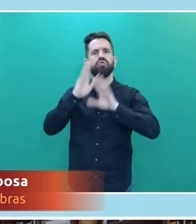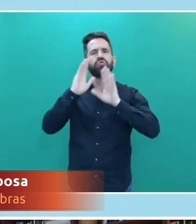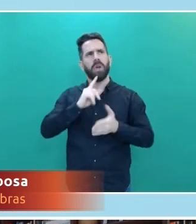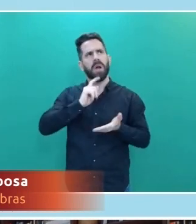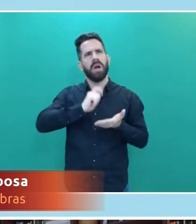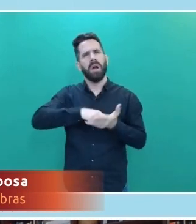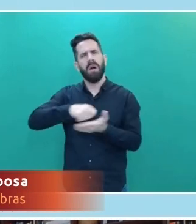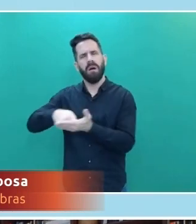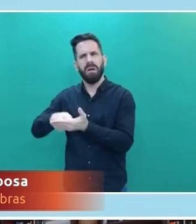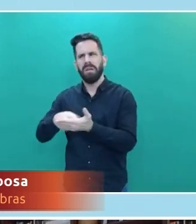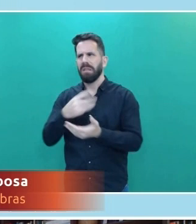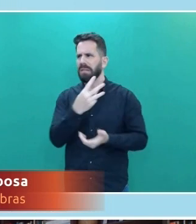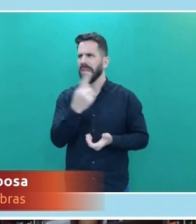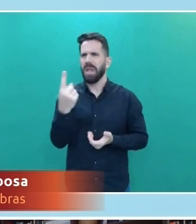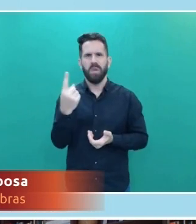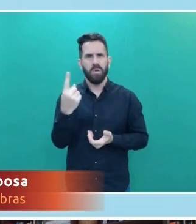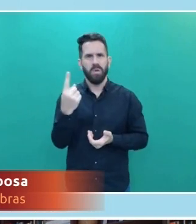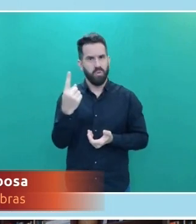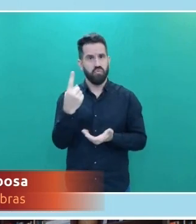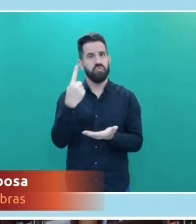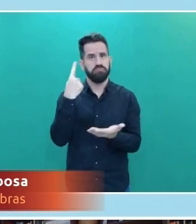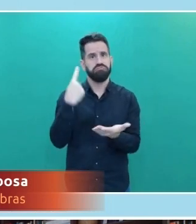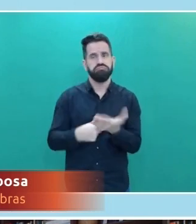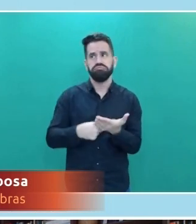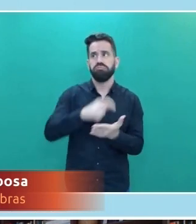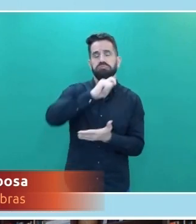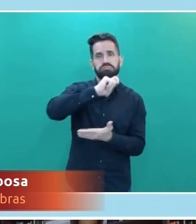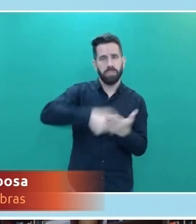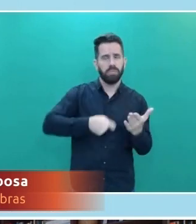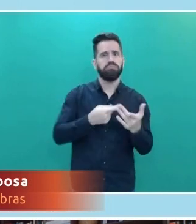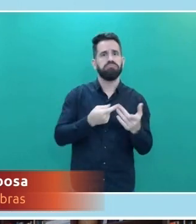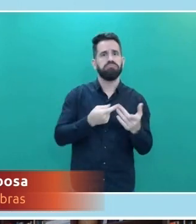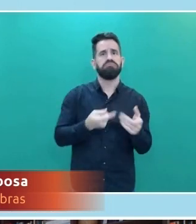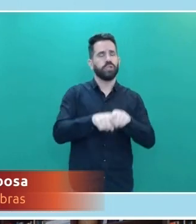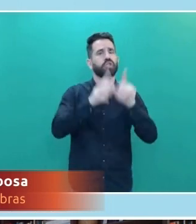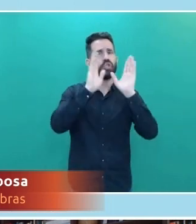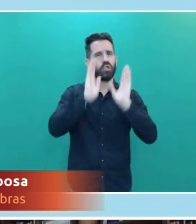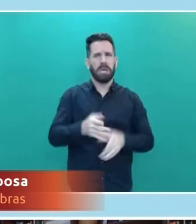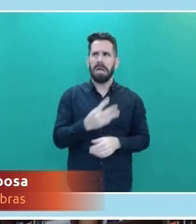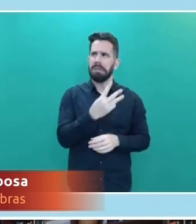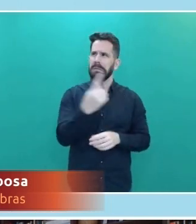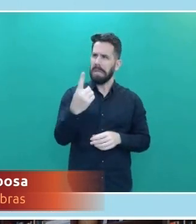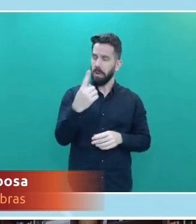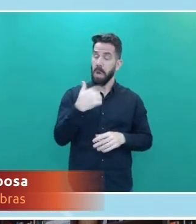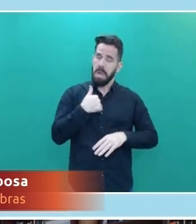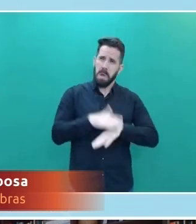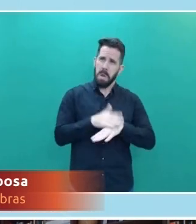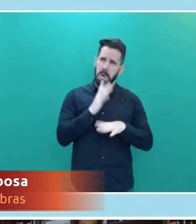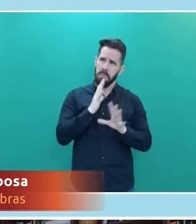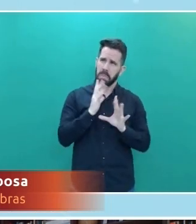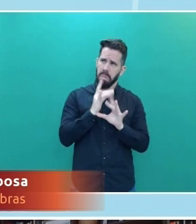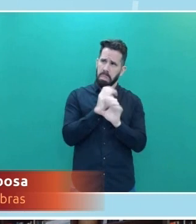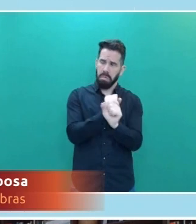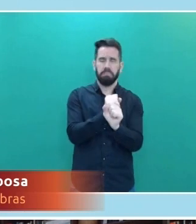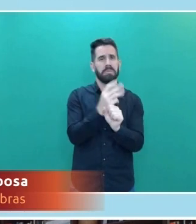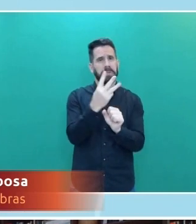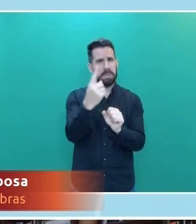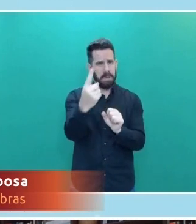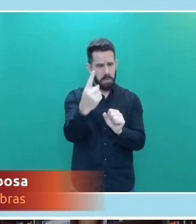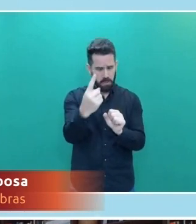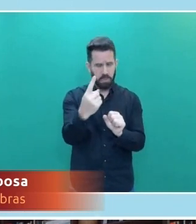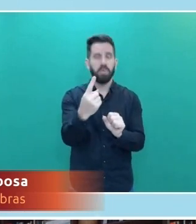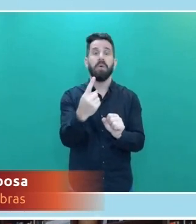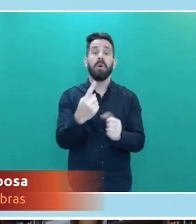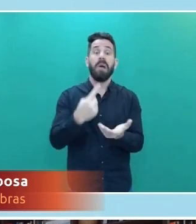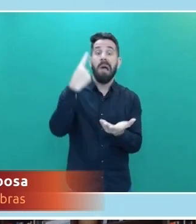de 31 acordos e memorandos, né, no mínimo aí eu contando, e que nos acordos onde